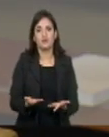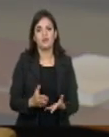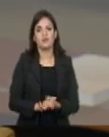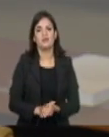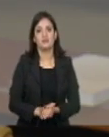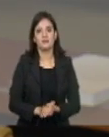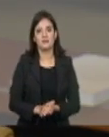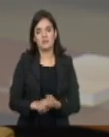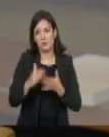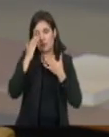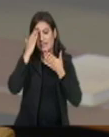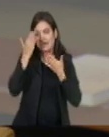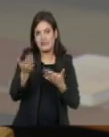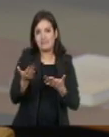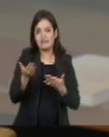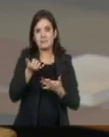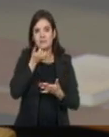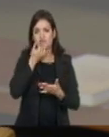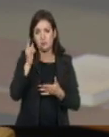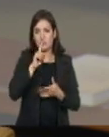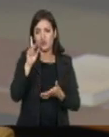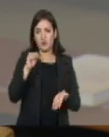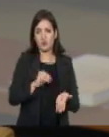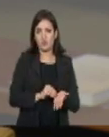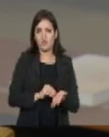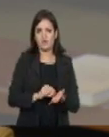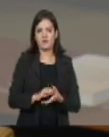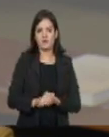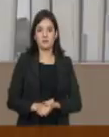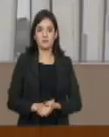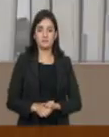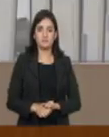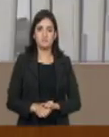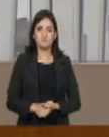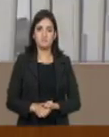que eu iria traduzir, mas é precisamente isso.